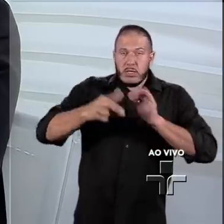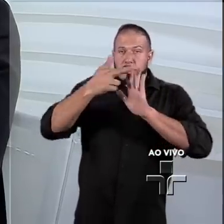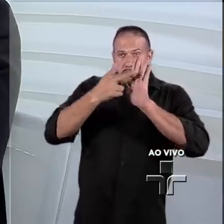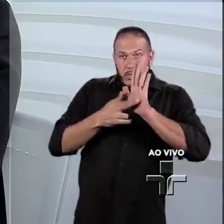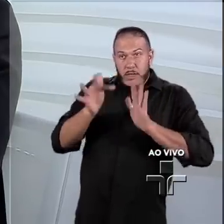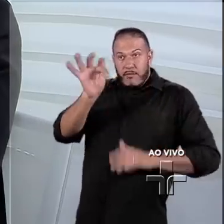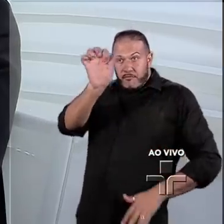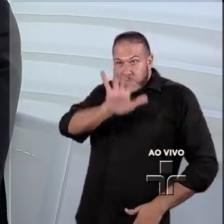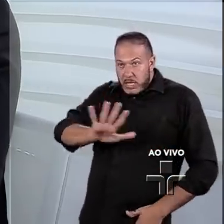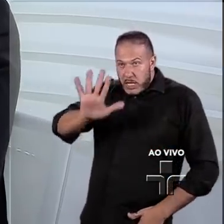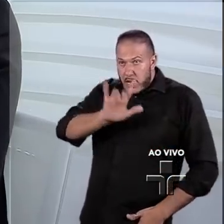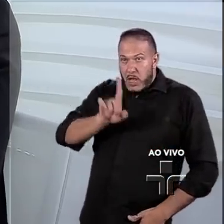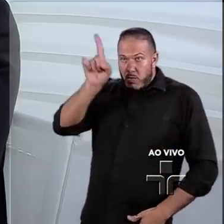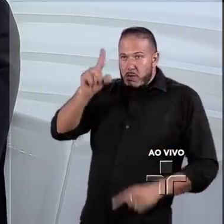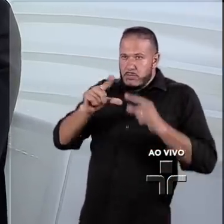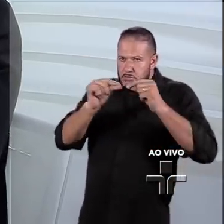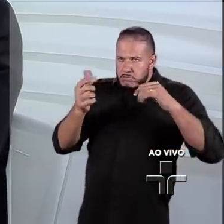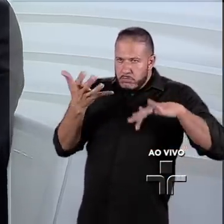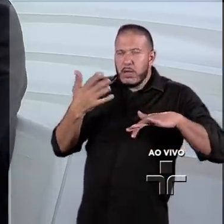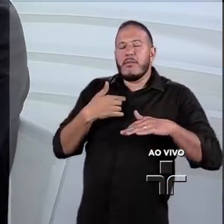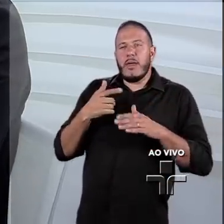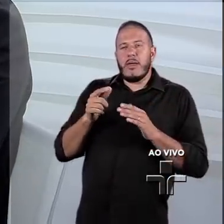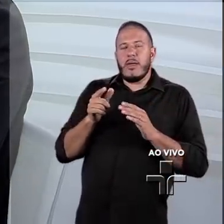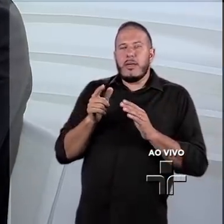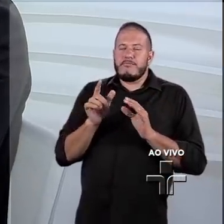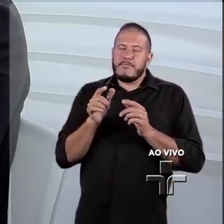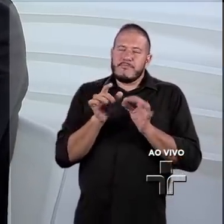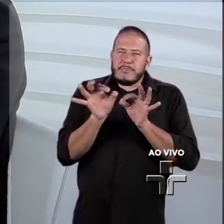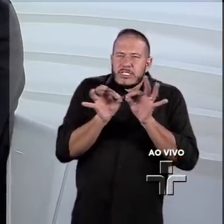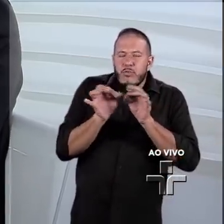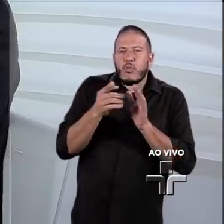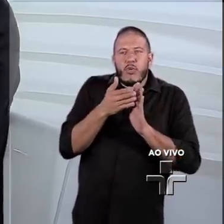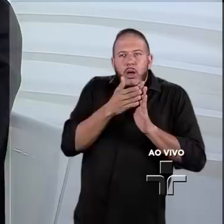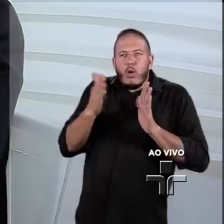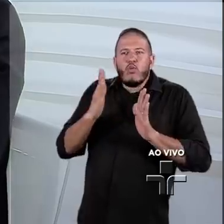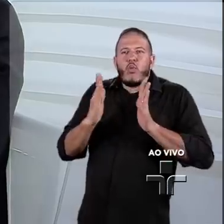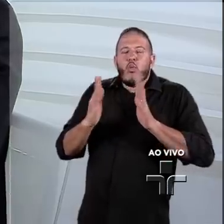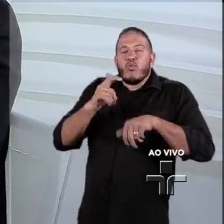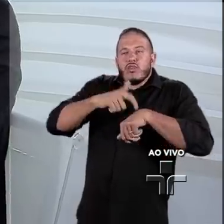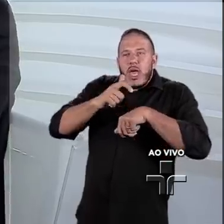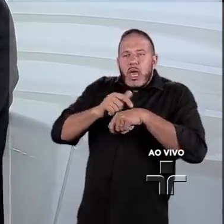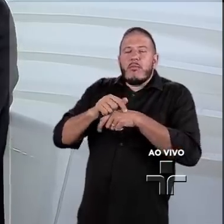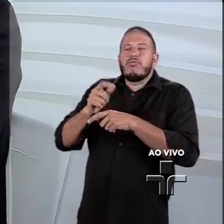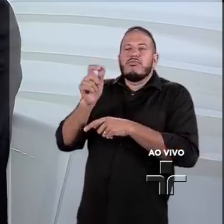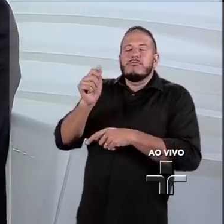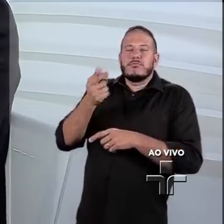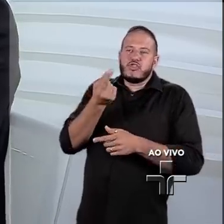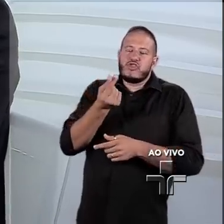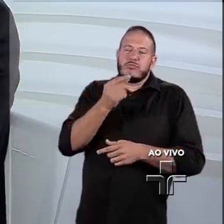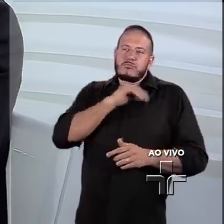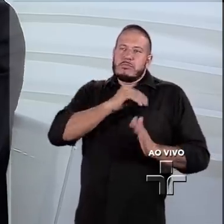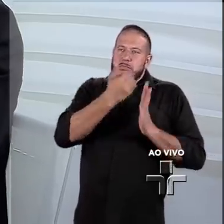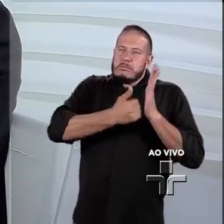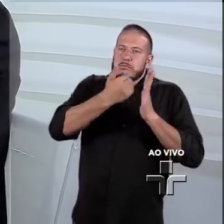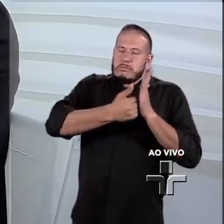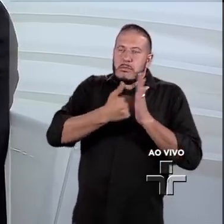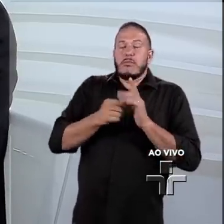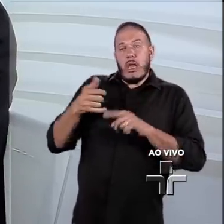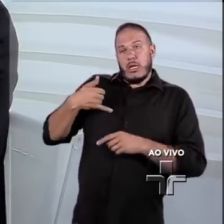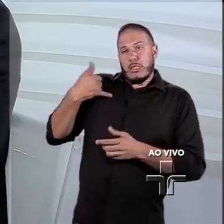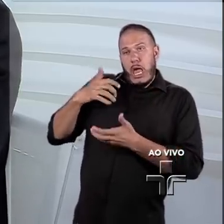basicamente com tempo de contribuição, idade para aposentar e, em especial, essa disparidade